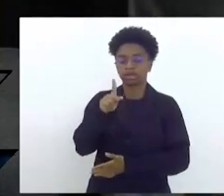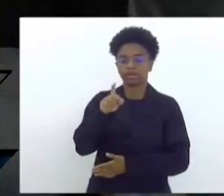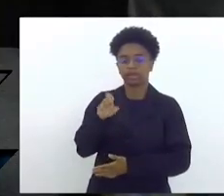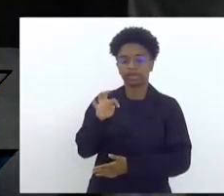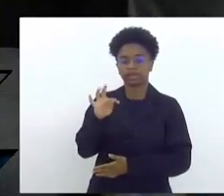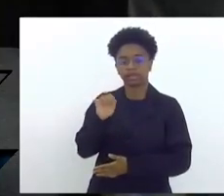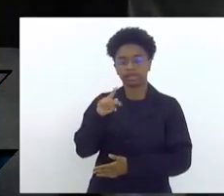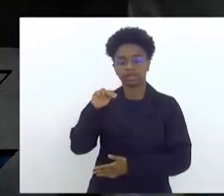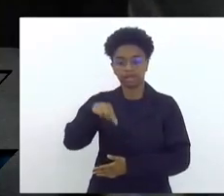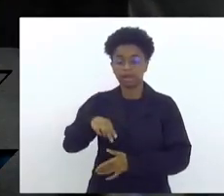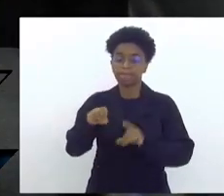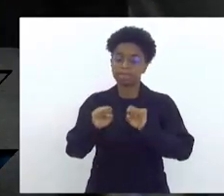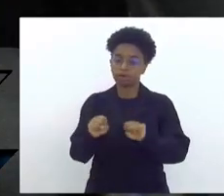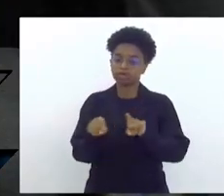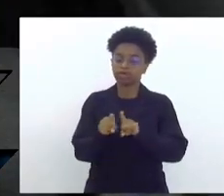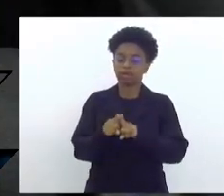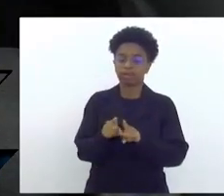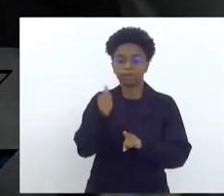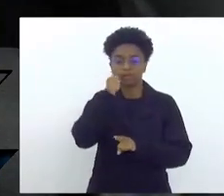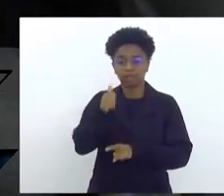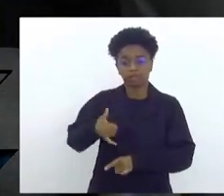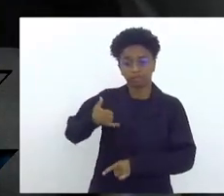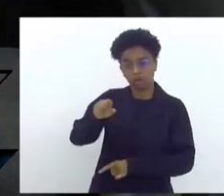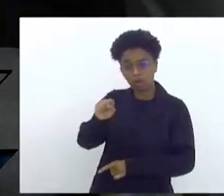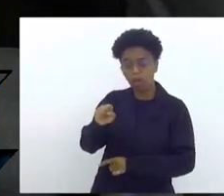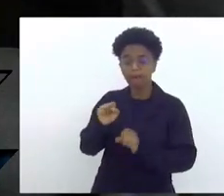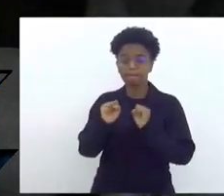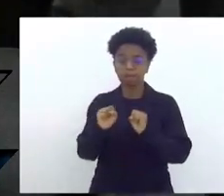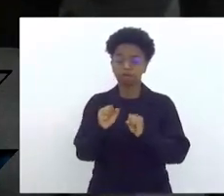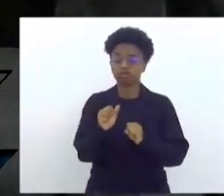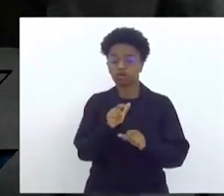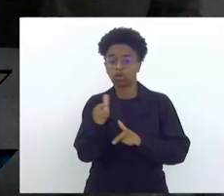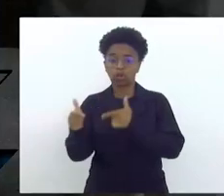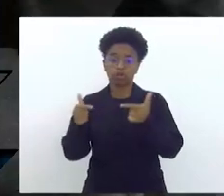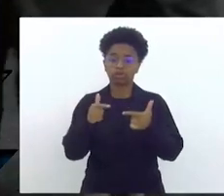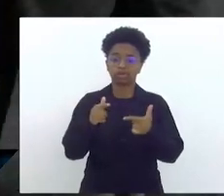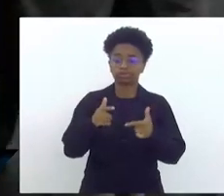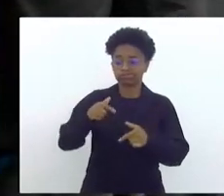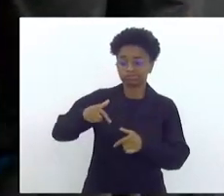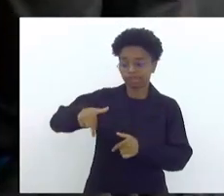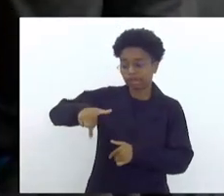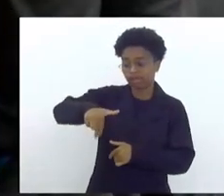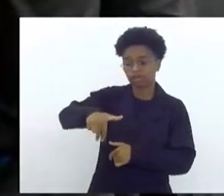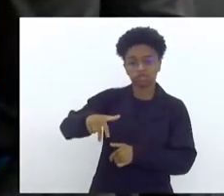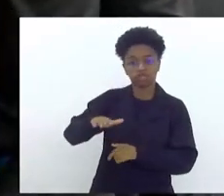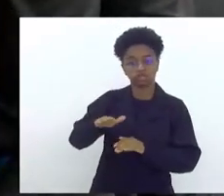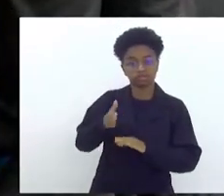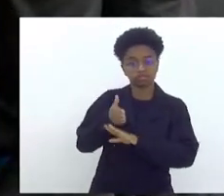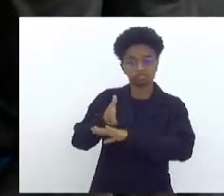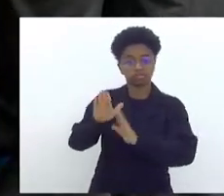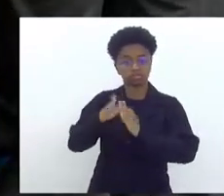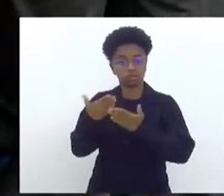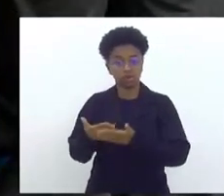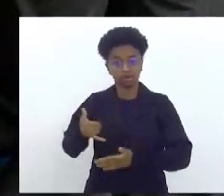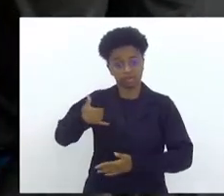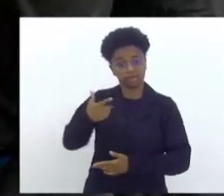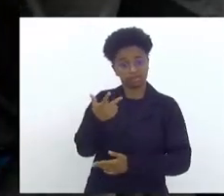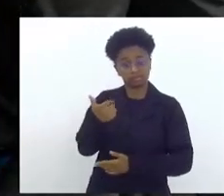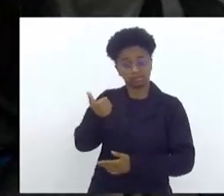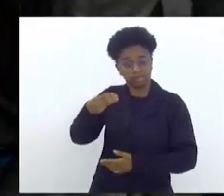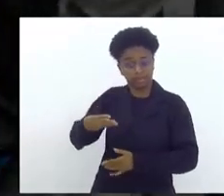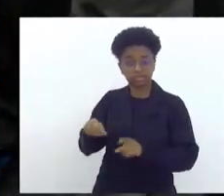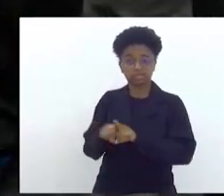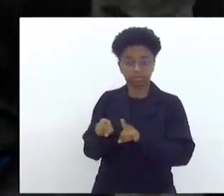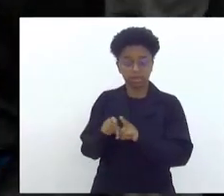uma Ágata Félix de 8 Anos Outra hora pode ser os Vinícius a caminho da escola também de 13 anos outra hora pode